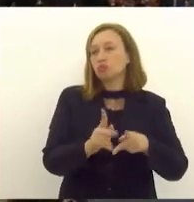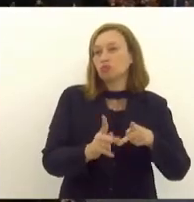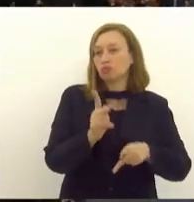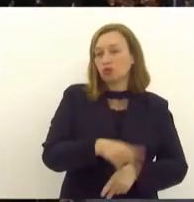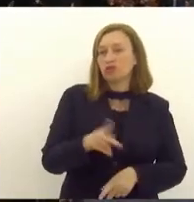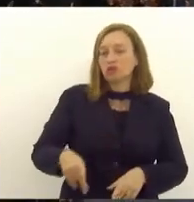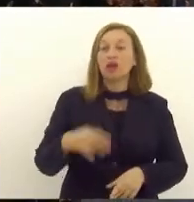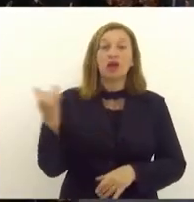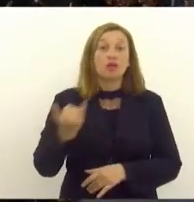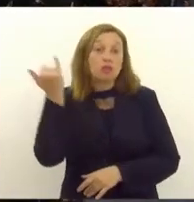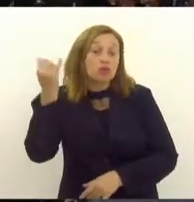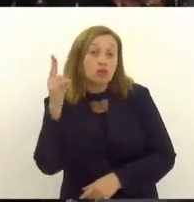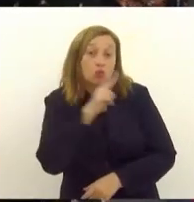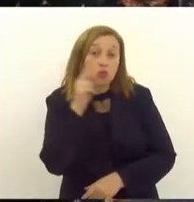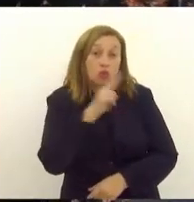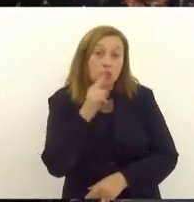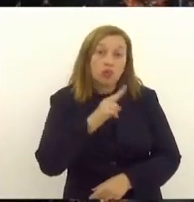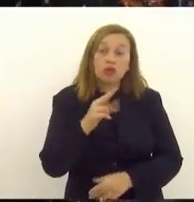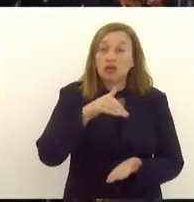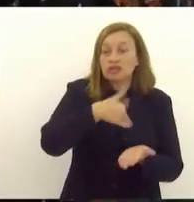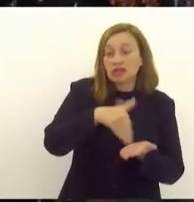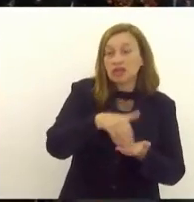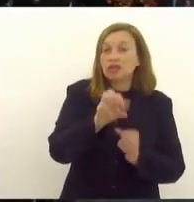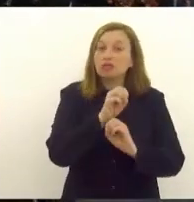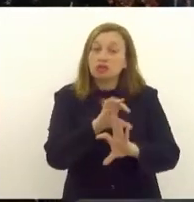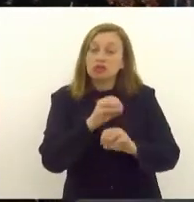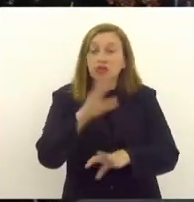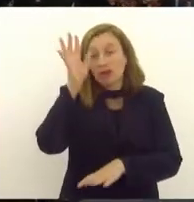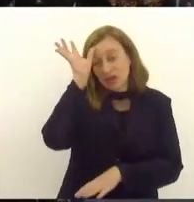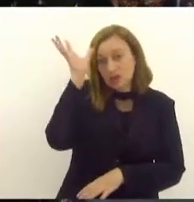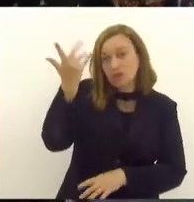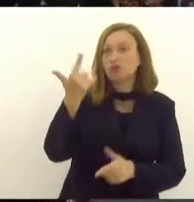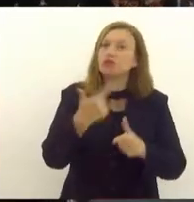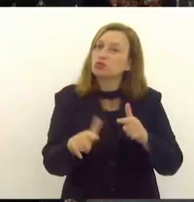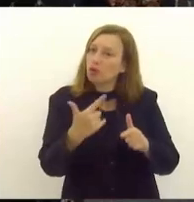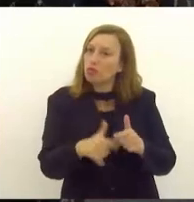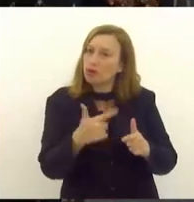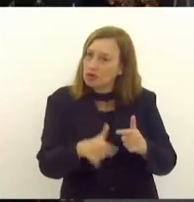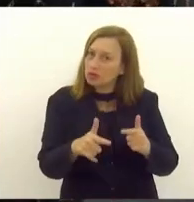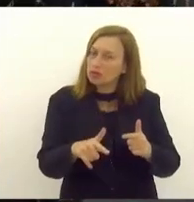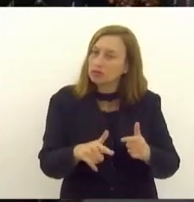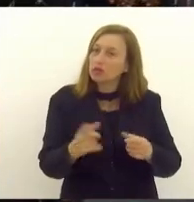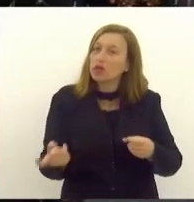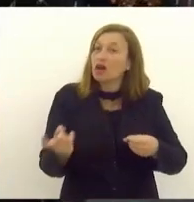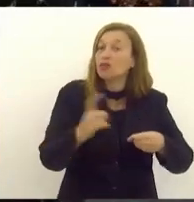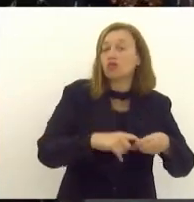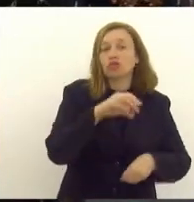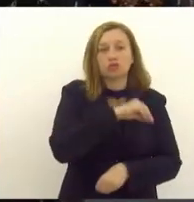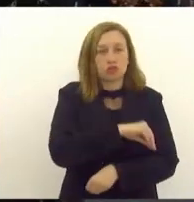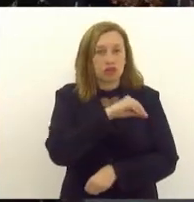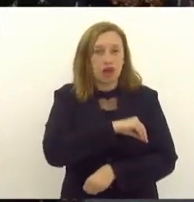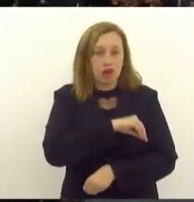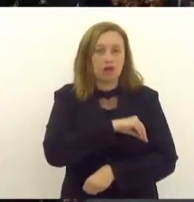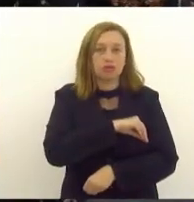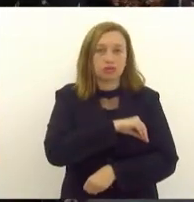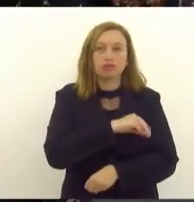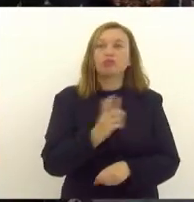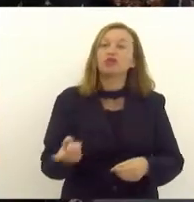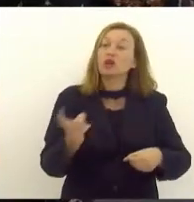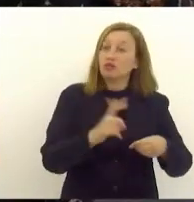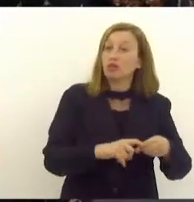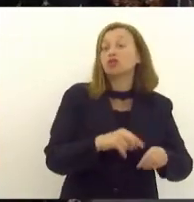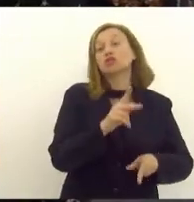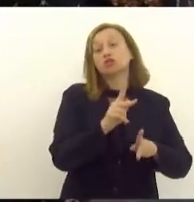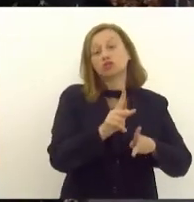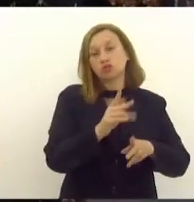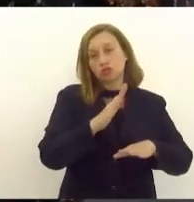urgente Presidente quer Seduc resolve os problemas e faça a restituição dos profissionais que estão sendo